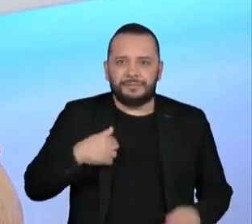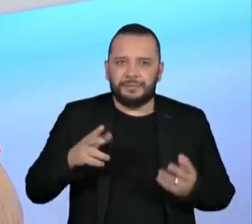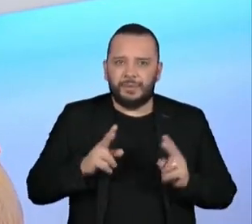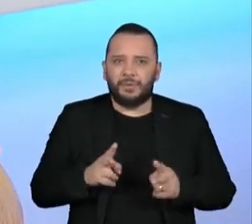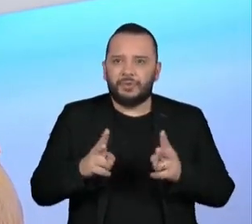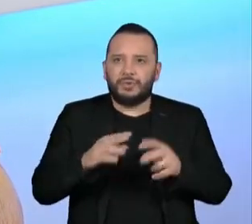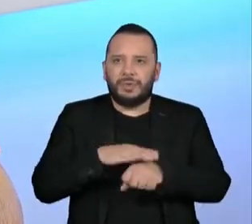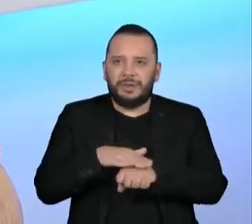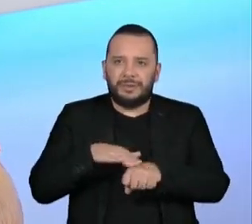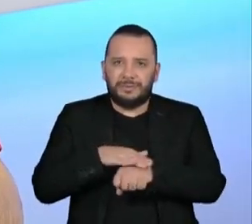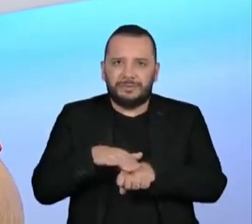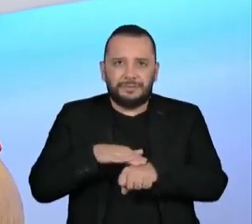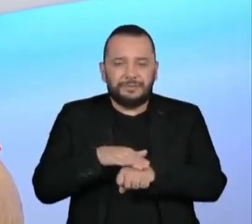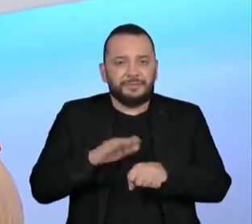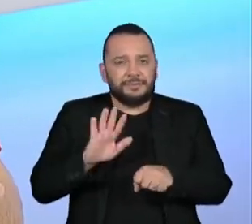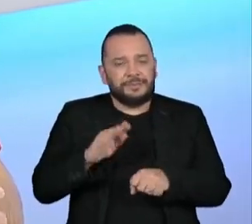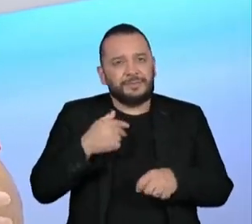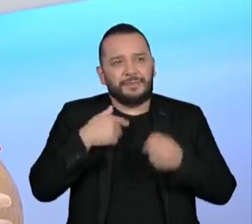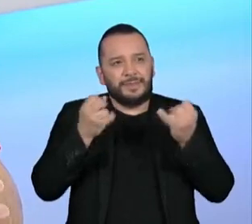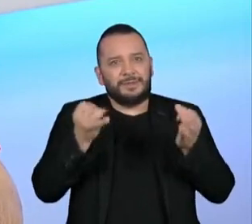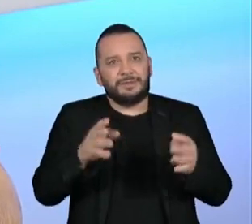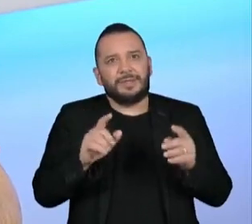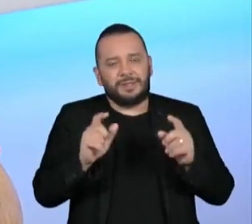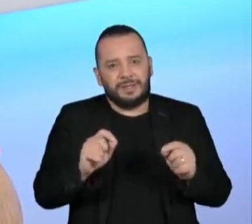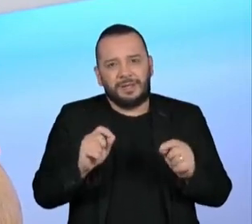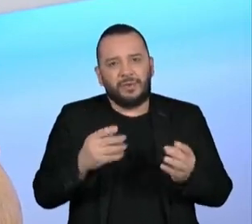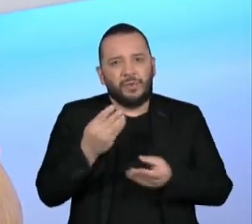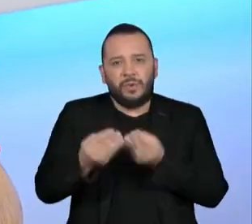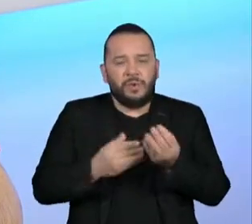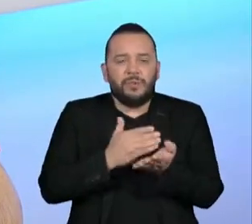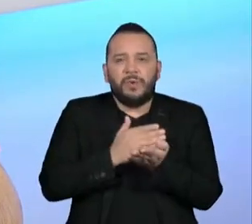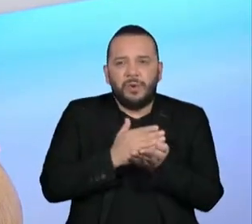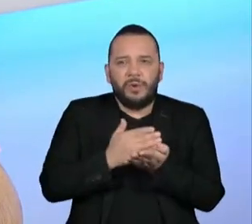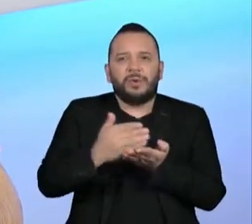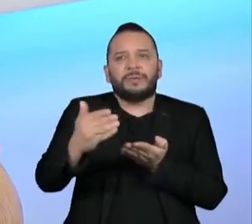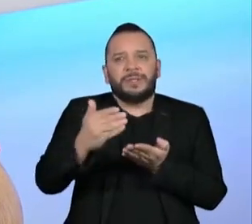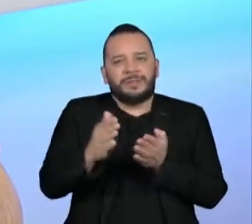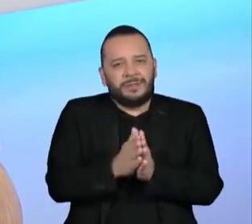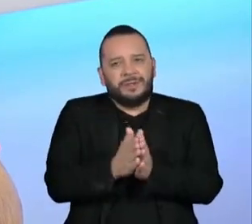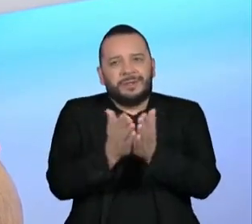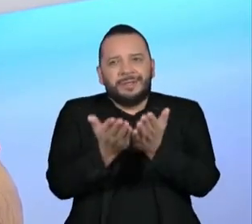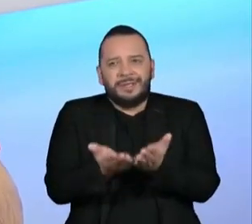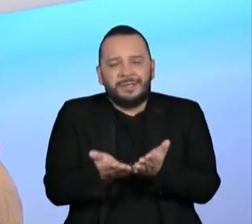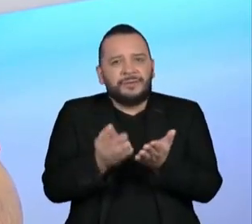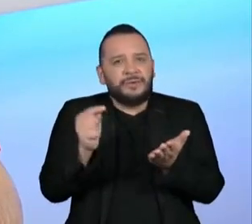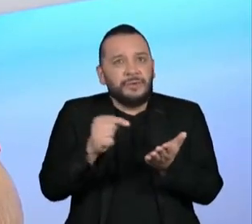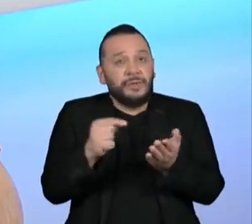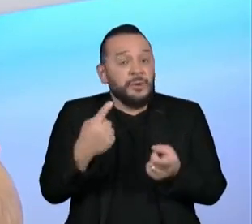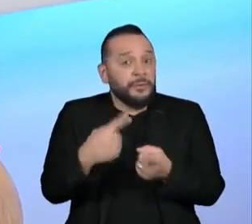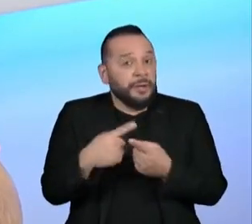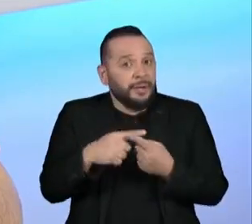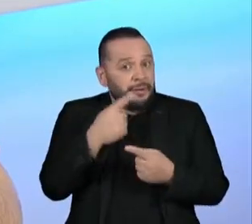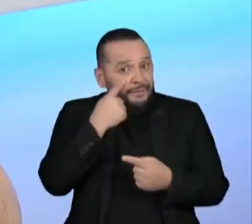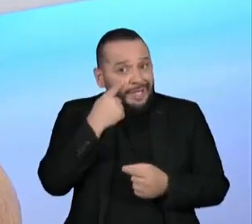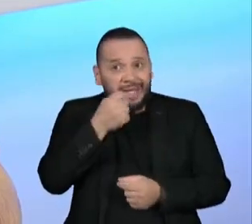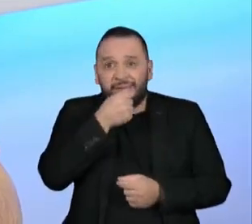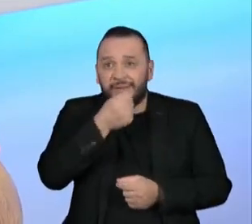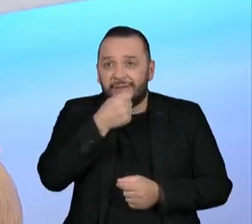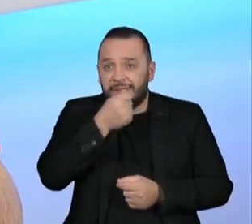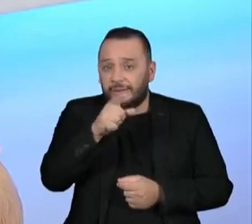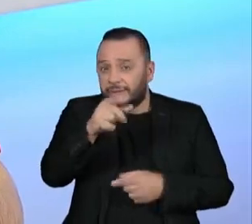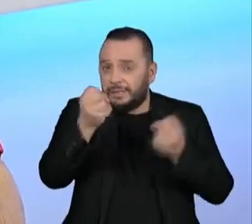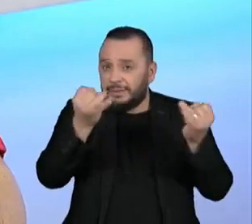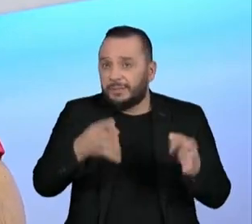conversa, mas falar um pouco da gênese desse livro, porque a gente lê as suas entrevistas e você fala